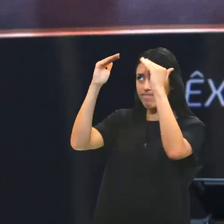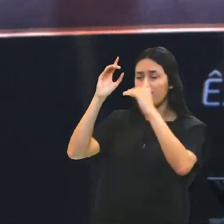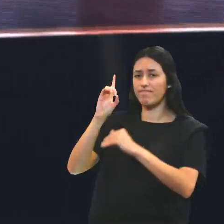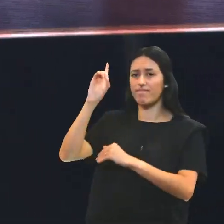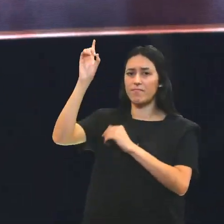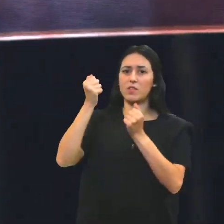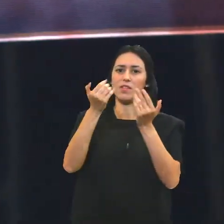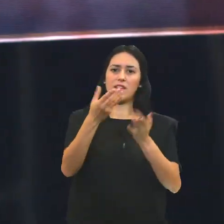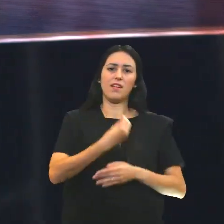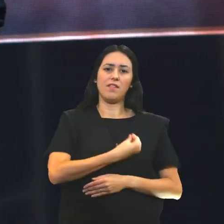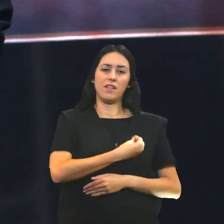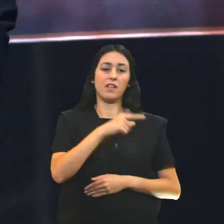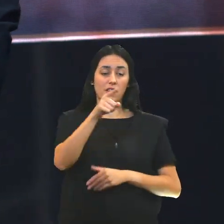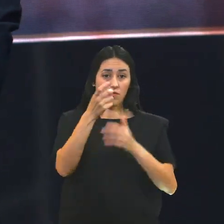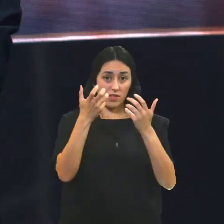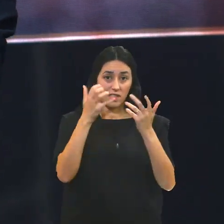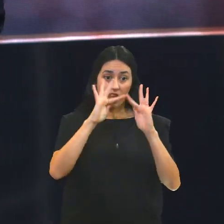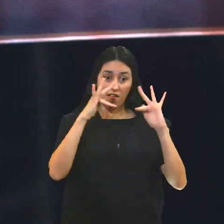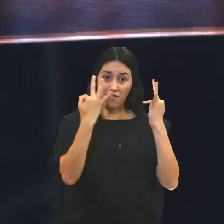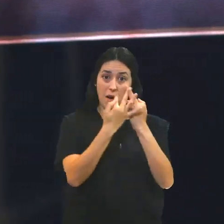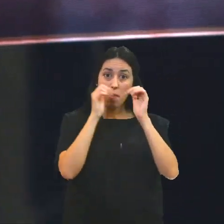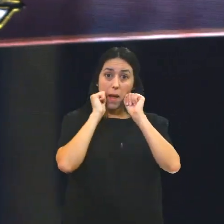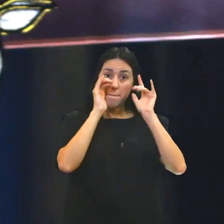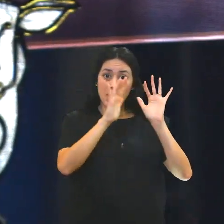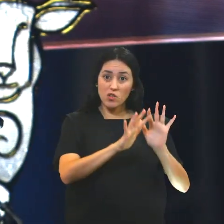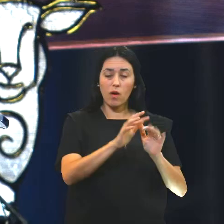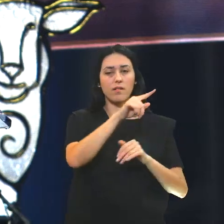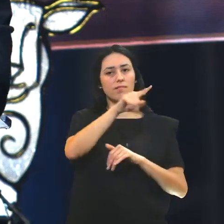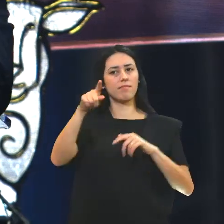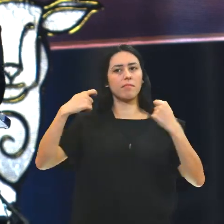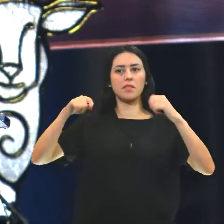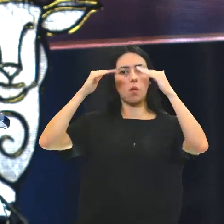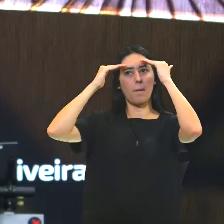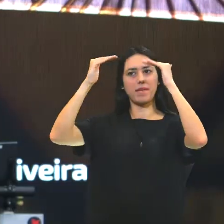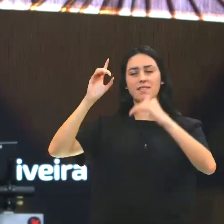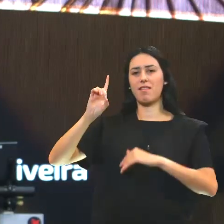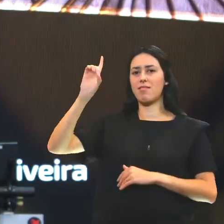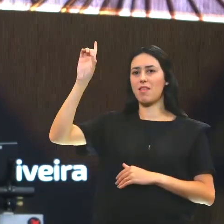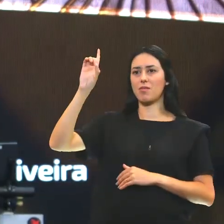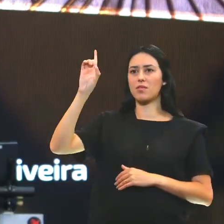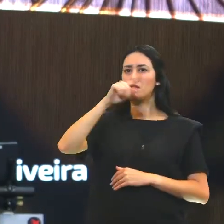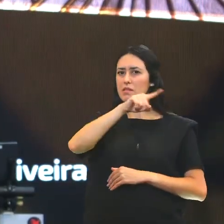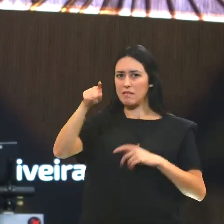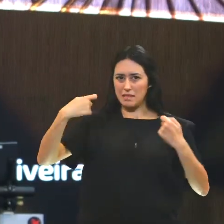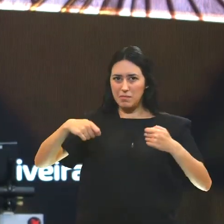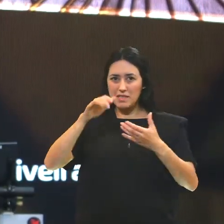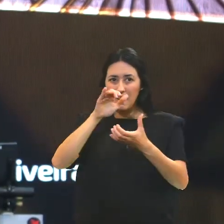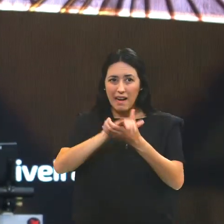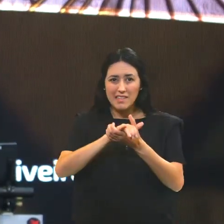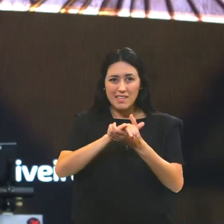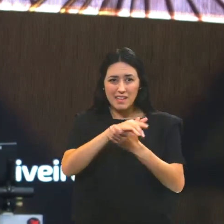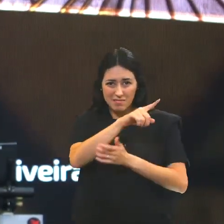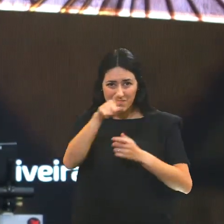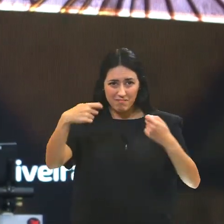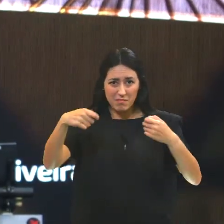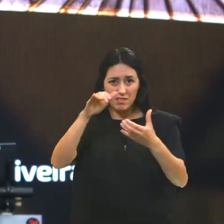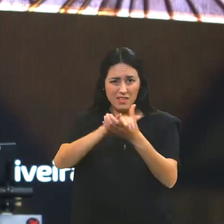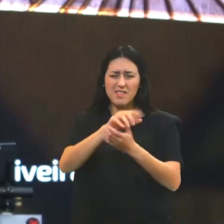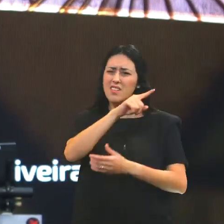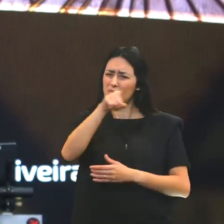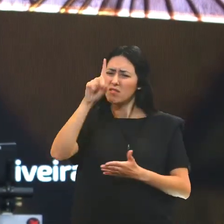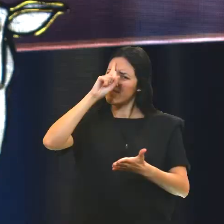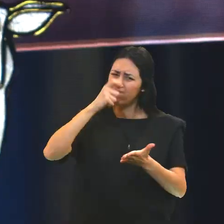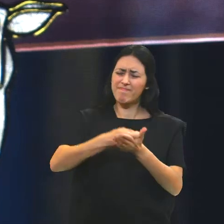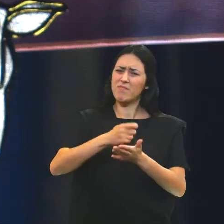você quer uma casa abençoada, faça do jeito de Deus. Tem gente que precisa casar aqui, tome a decisão com